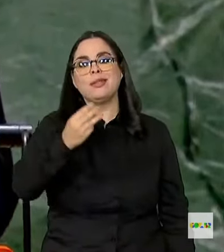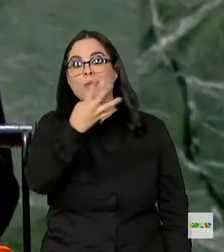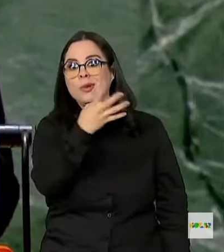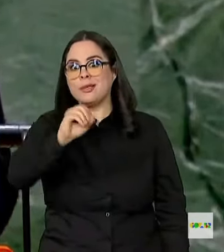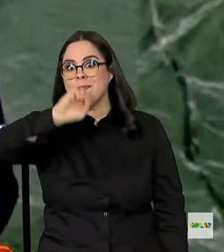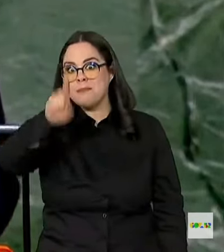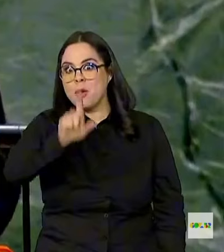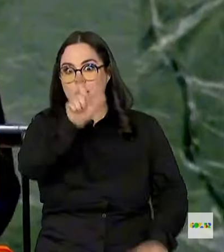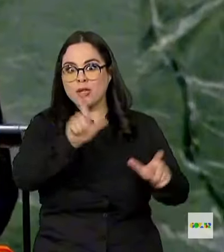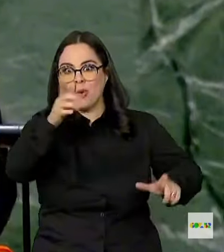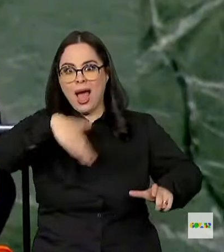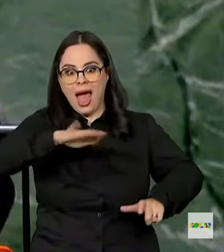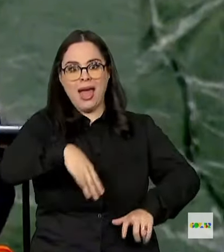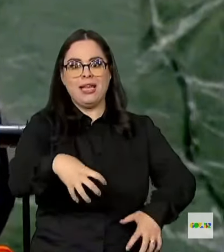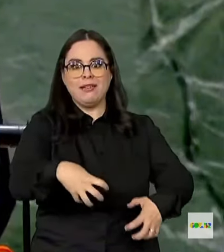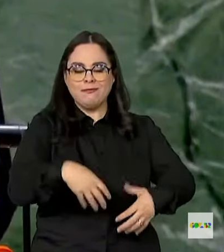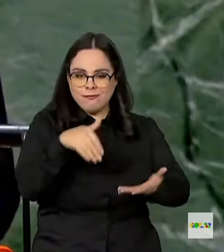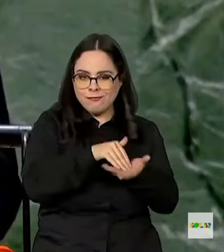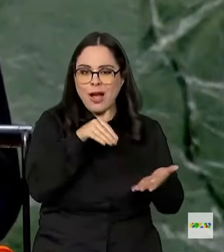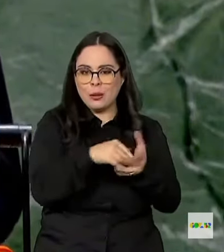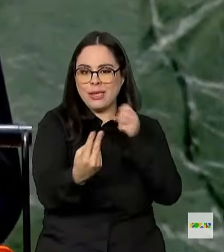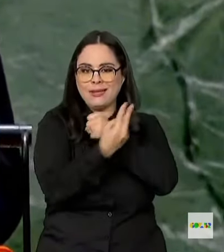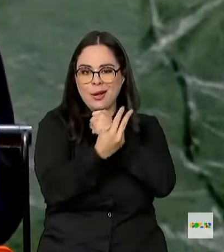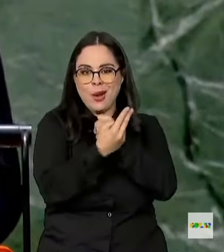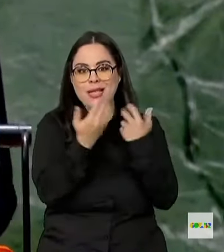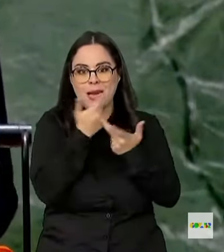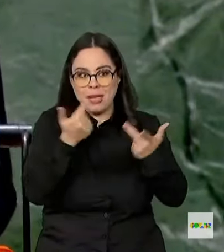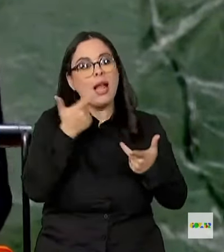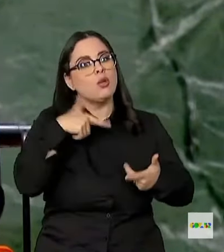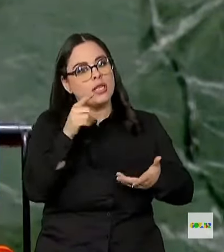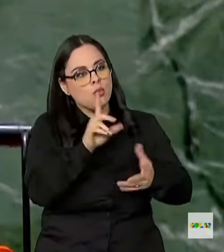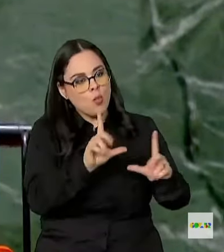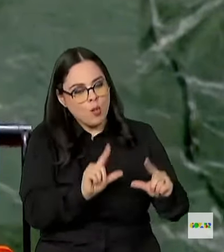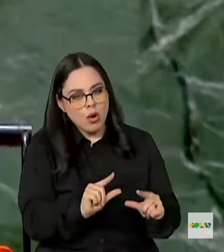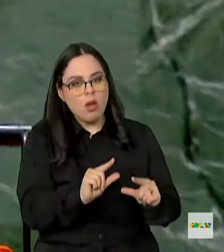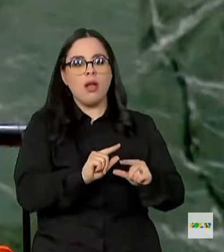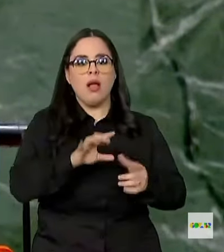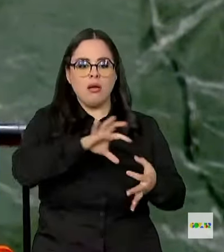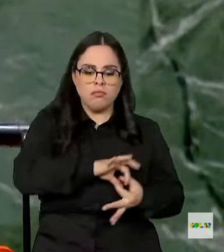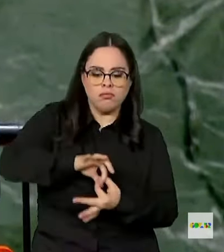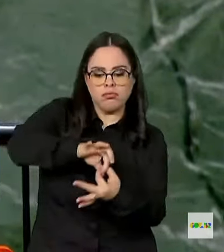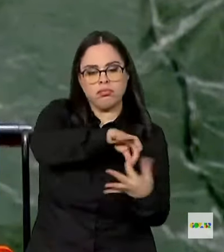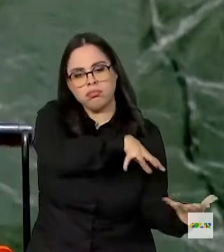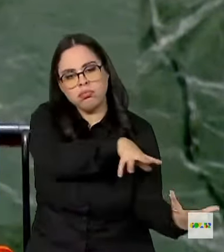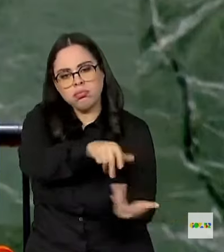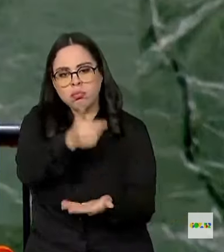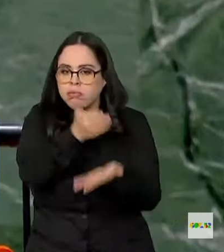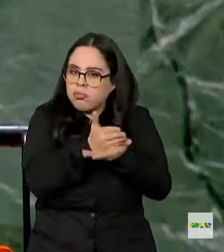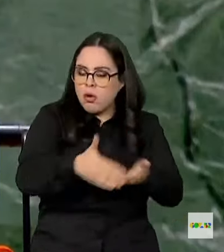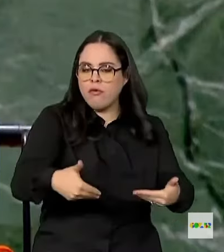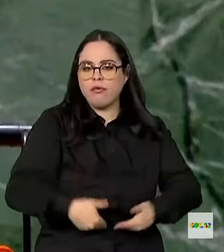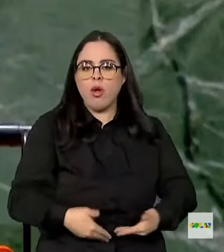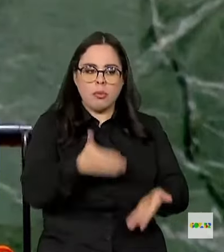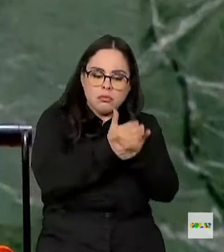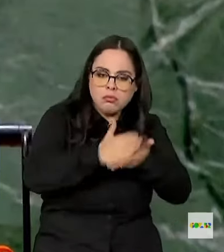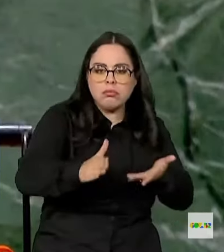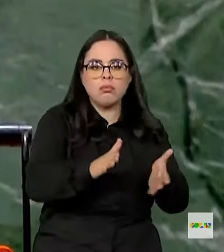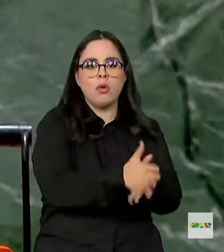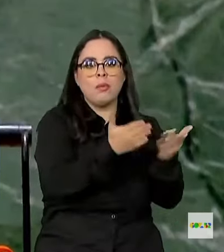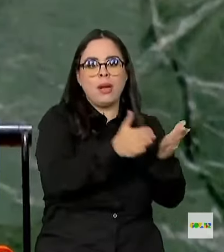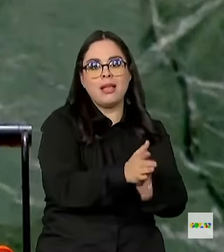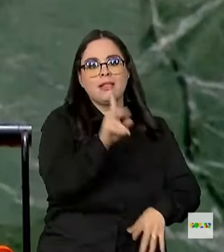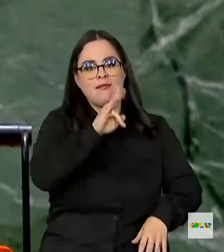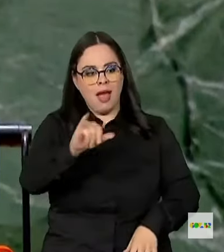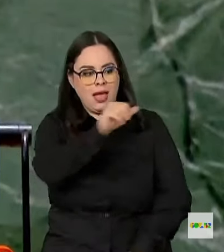de insegurança alimentar severa. A Aliança Global contra a Fome e a Pobreza, que lançaremos no Rio de Janeiro, em